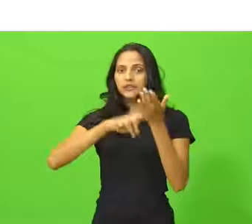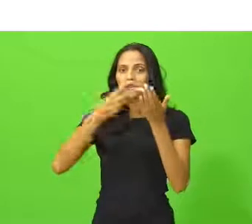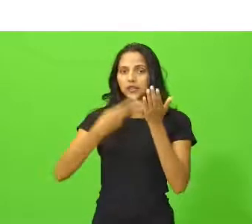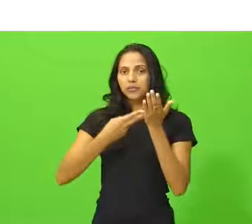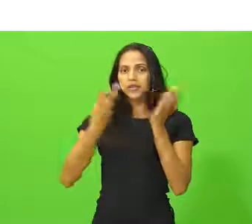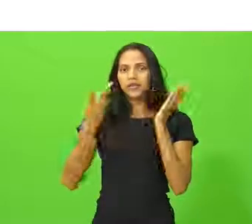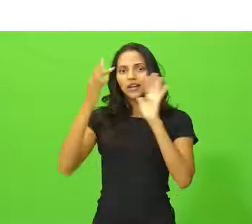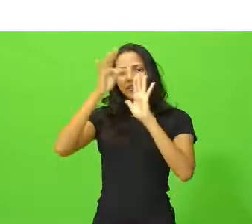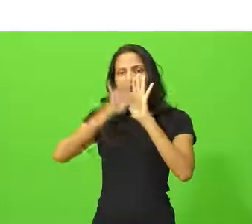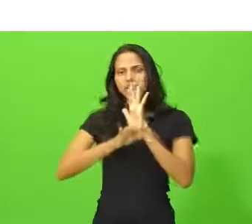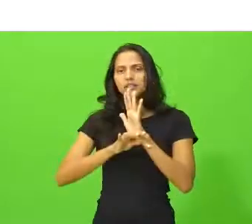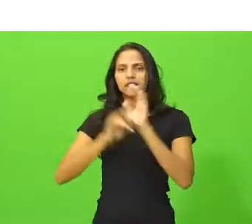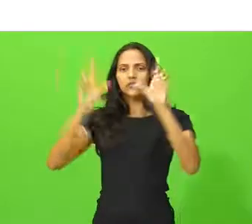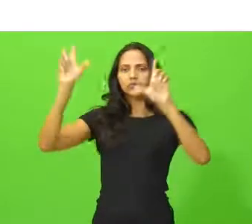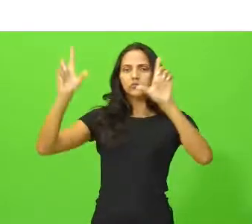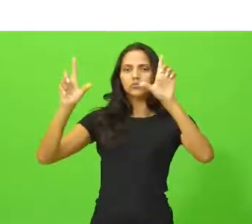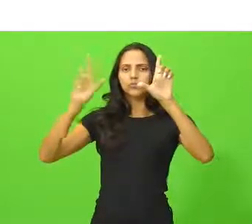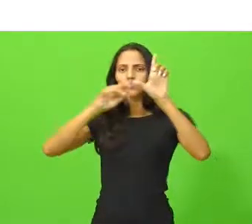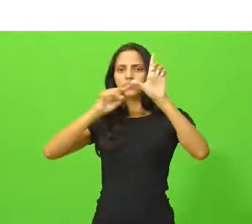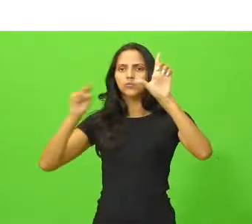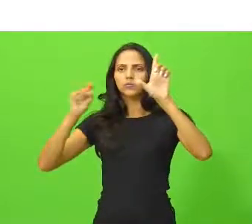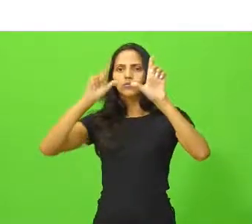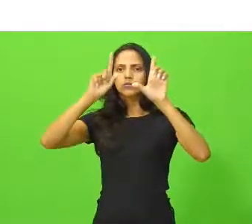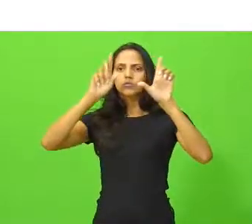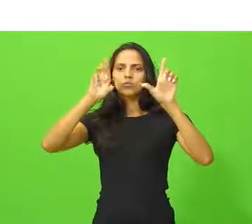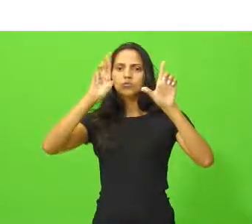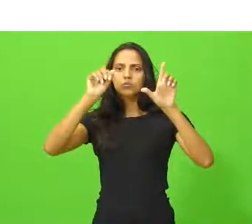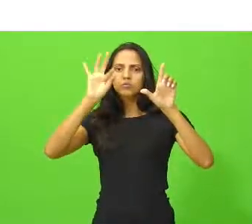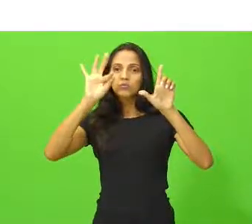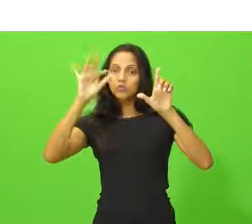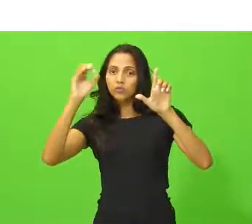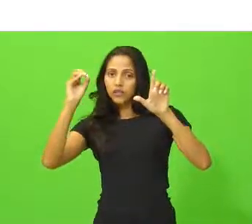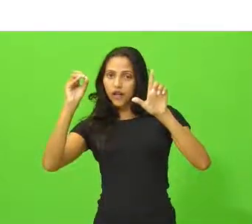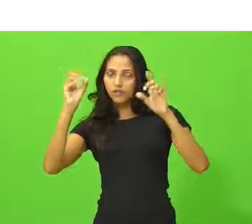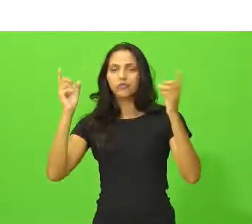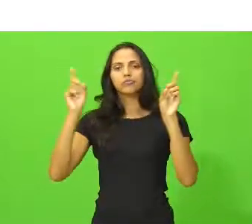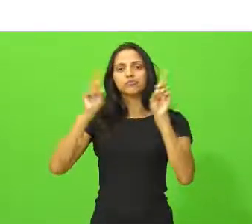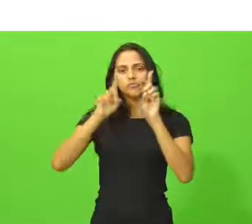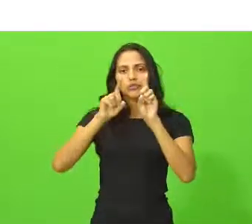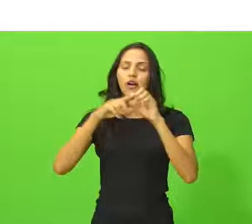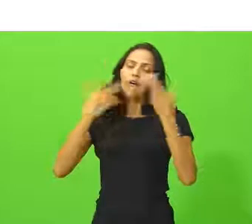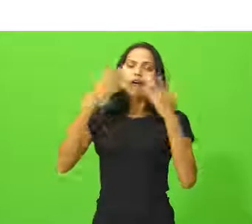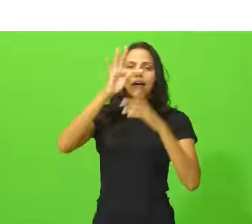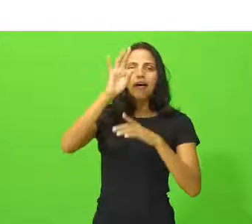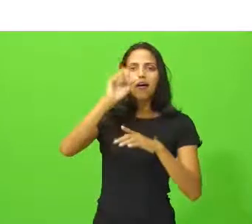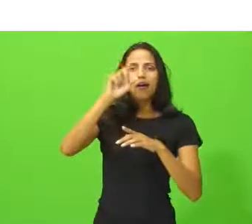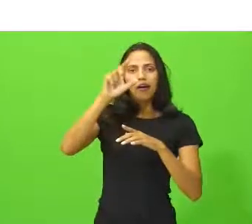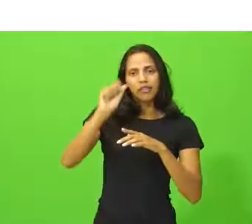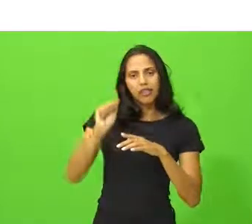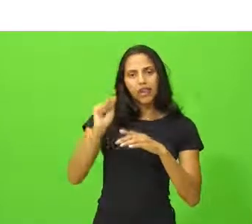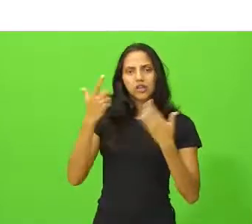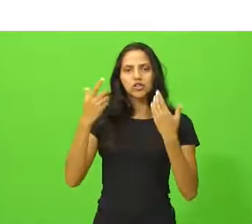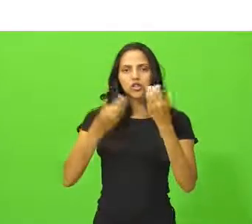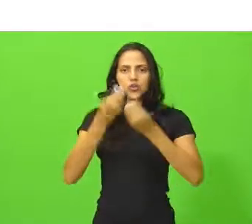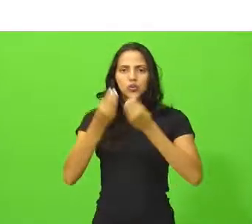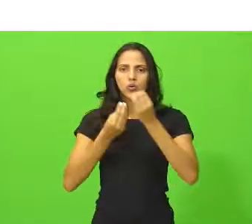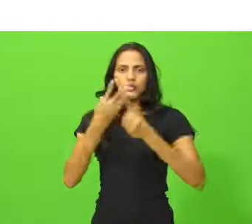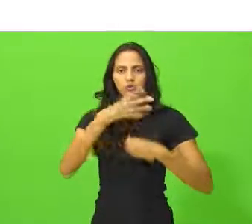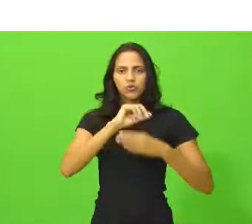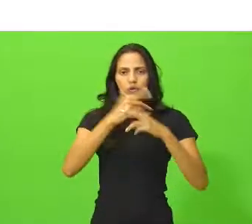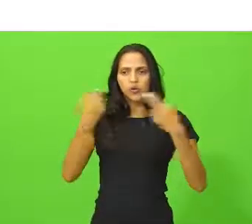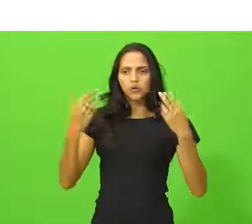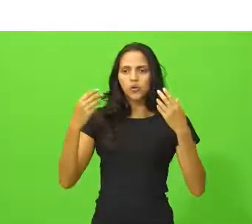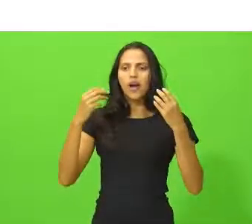de gráficos. E o título desse gráfico é a respeito sobre a taxa de fecundidade no Brasil. Como vocês estão notando aí, ó, período